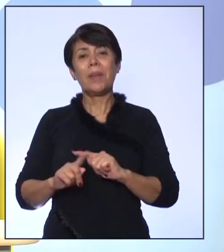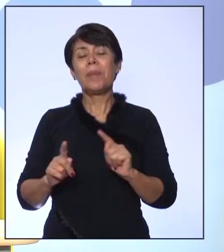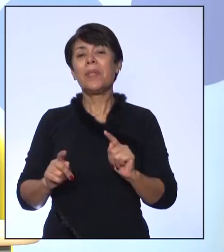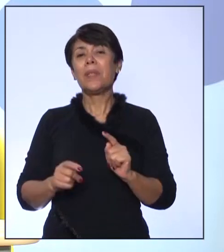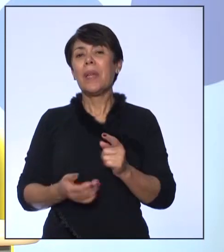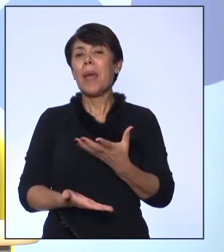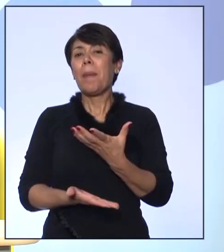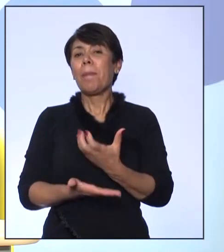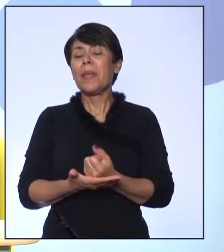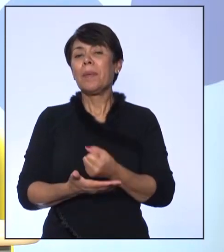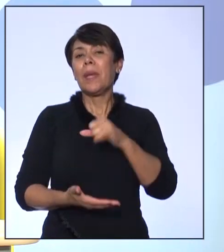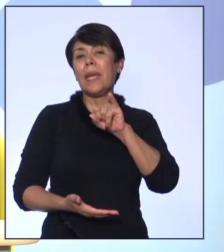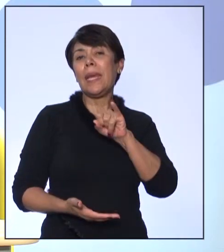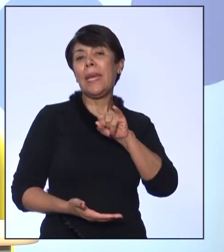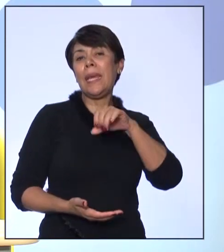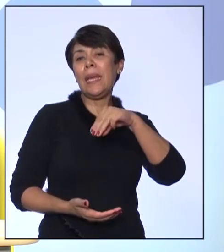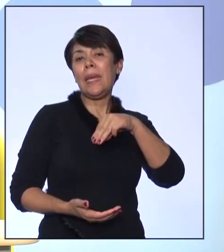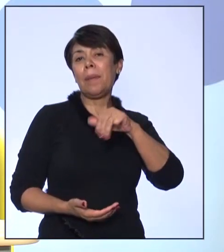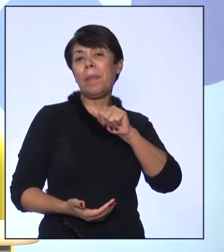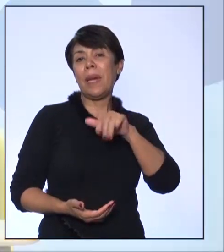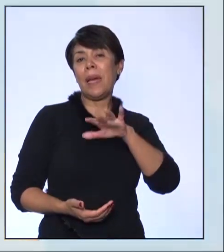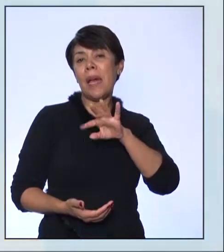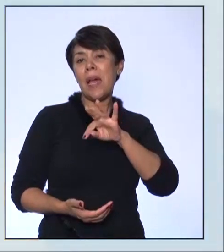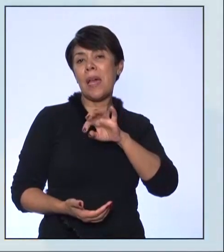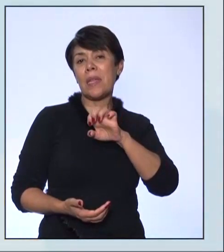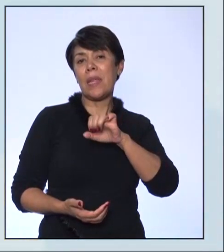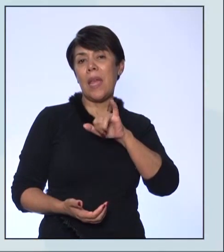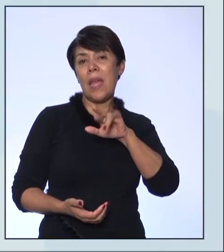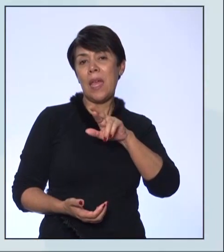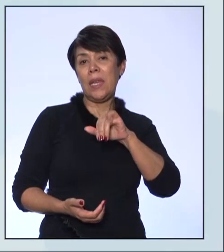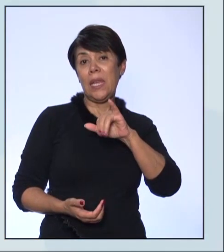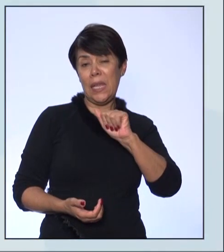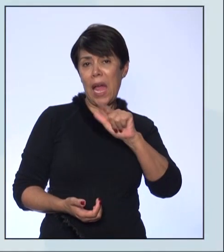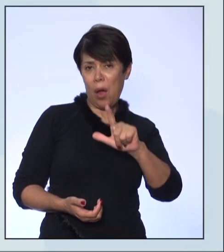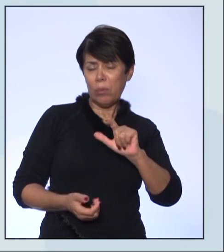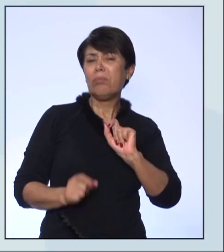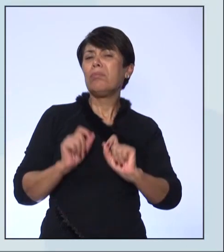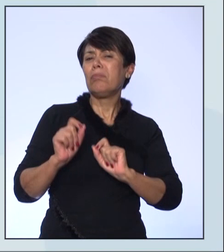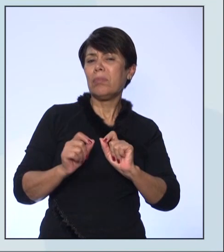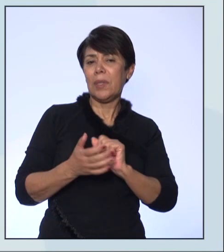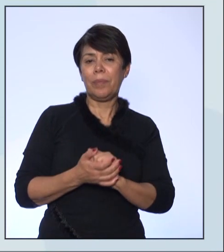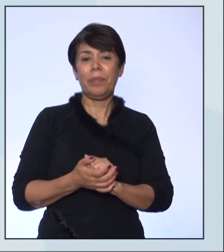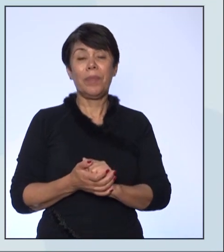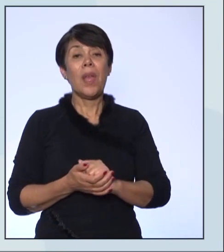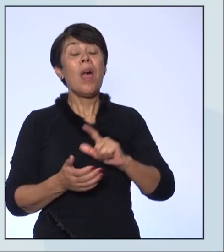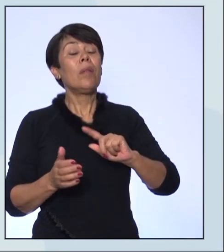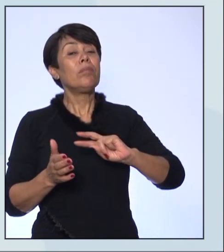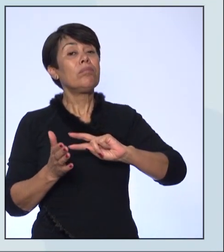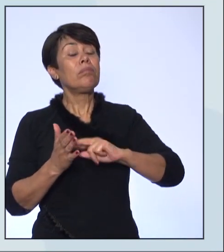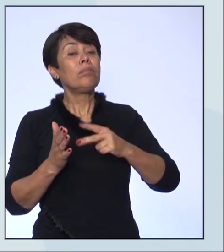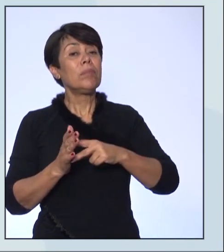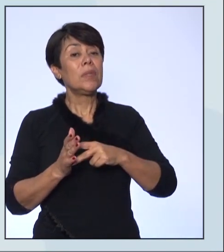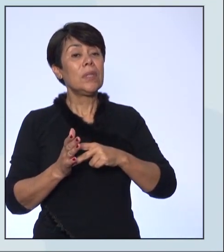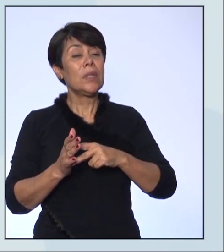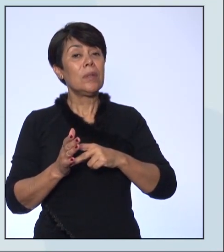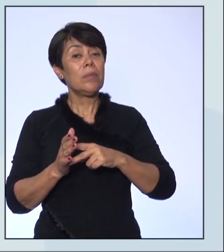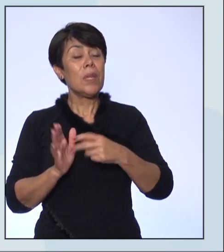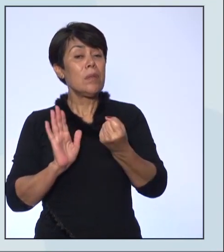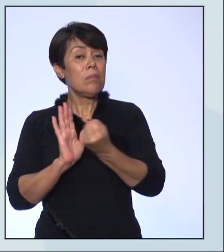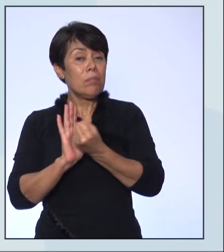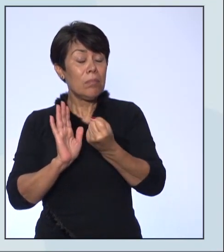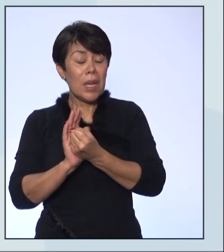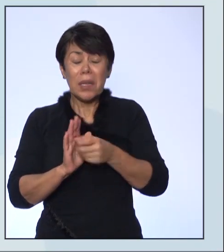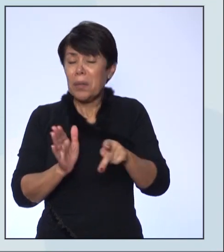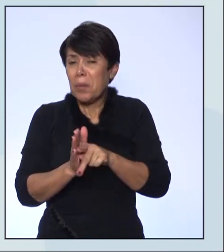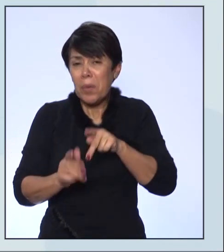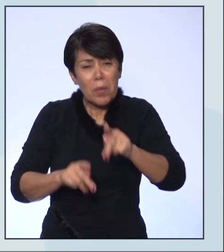patrimônio material, então? Né? É o tipo de patrimônio que abrange as expressões simbólicas e culturais de um povo,